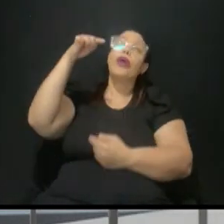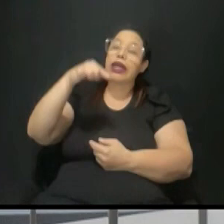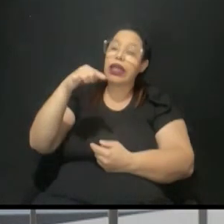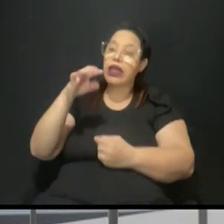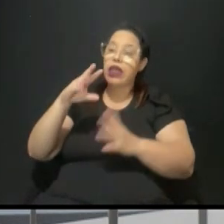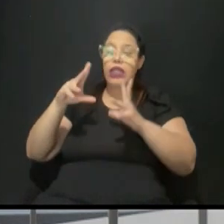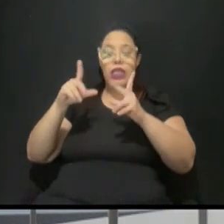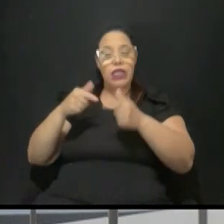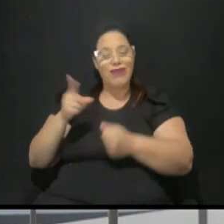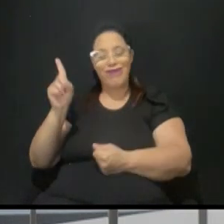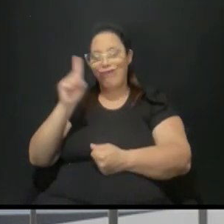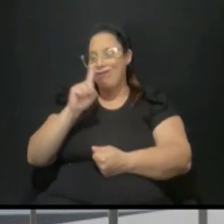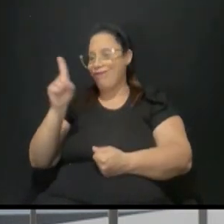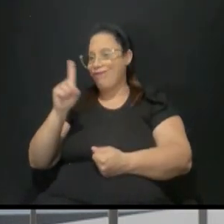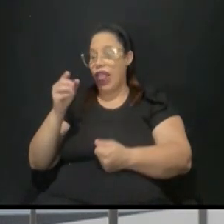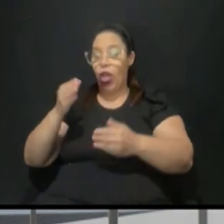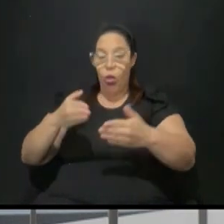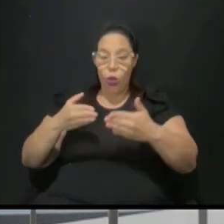que oferecem